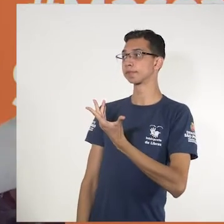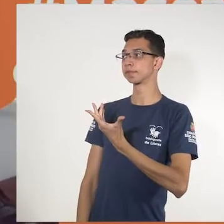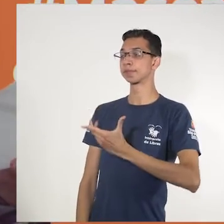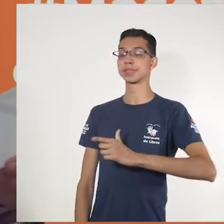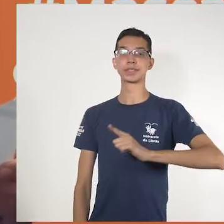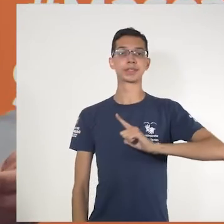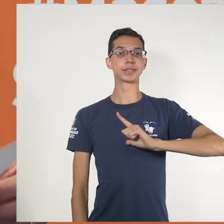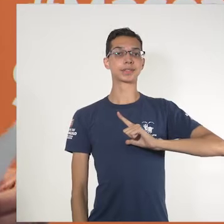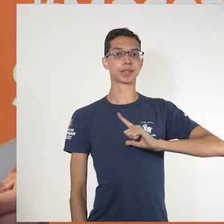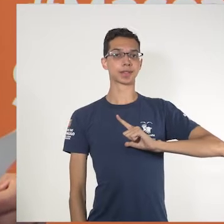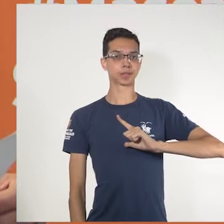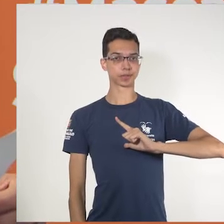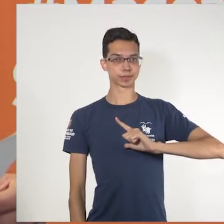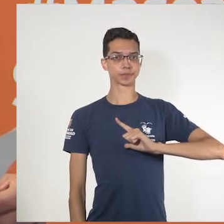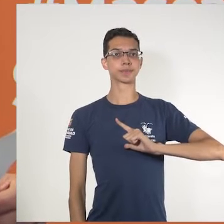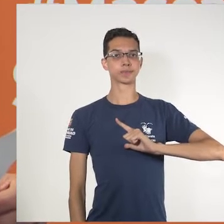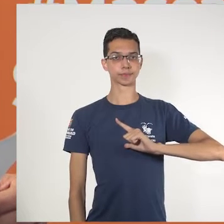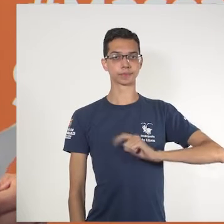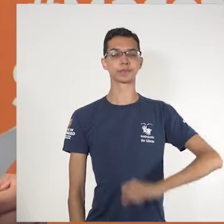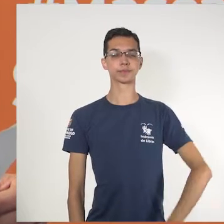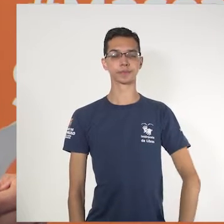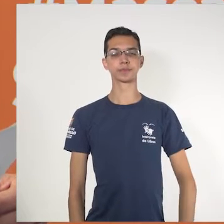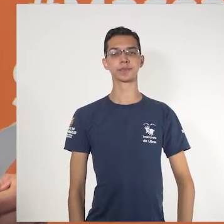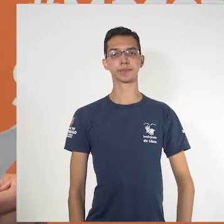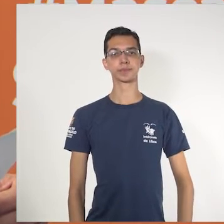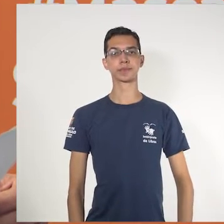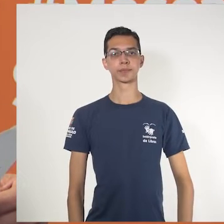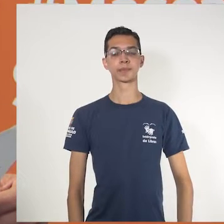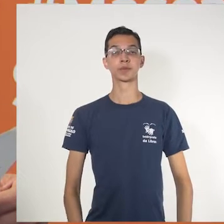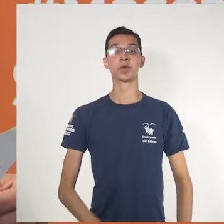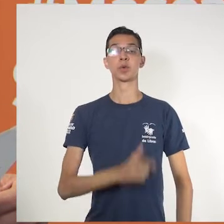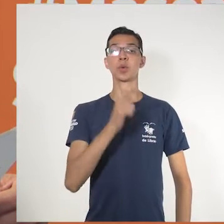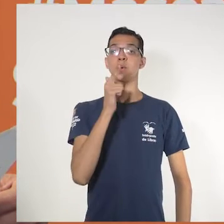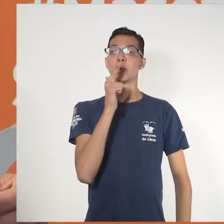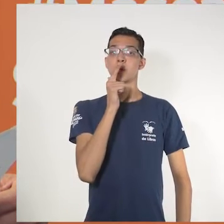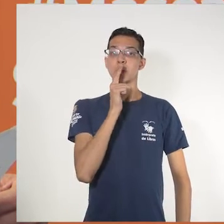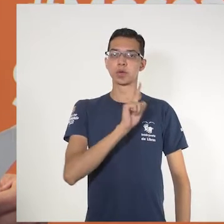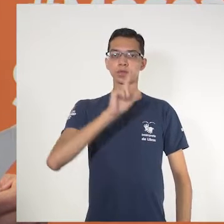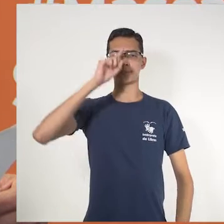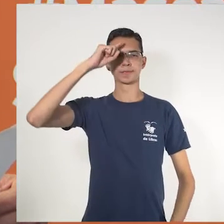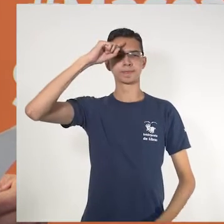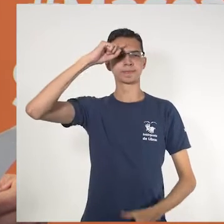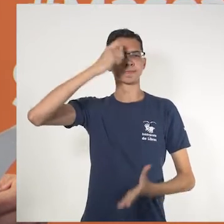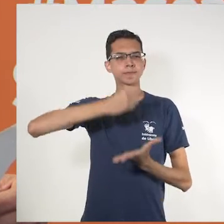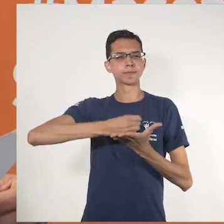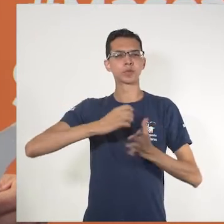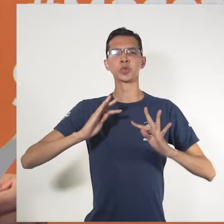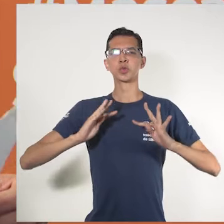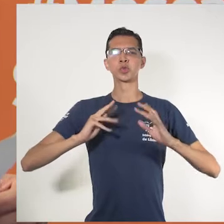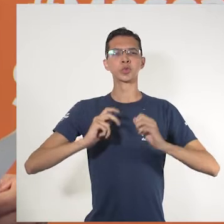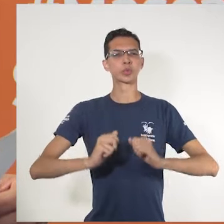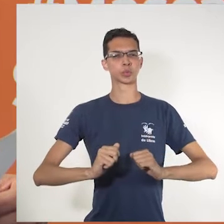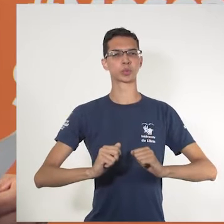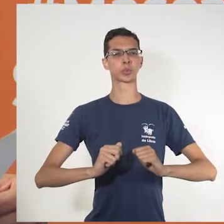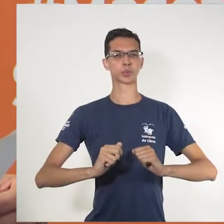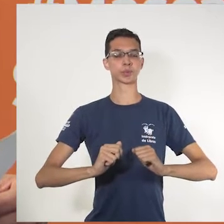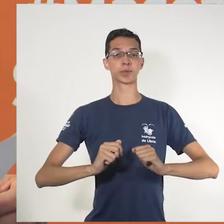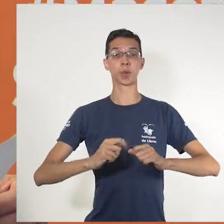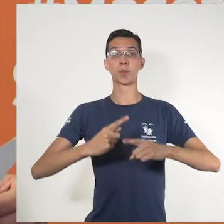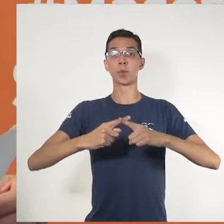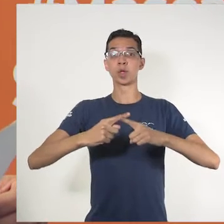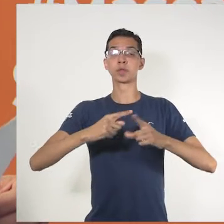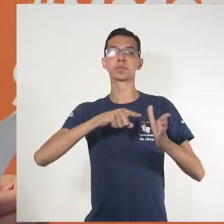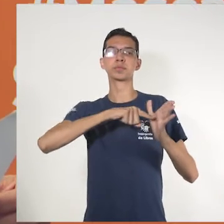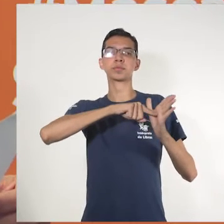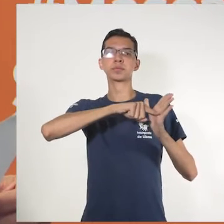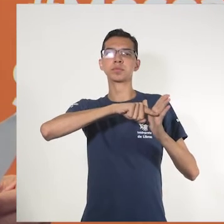nos leva a poder tomar todas as decisões de uma forma muito baseada na ciência e nos